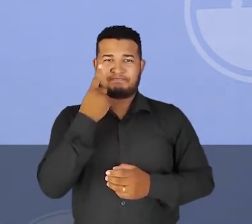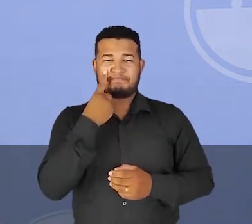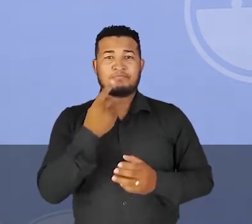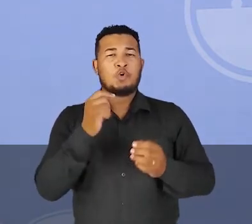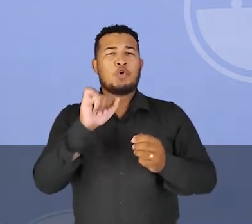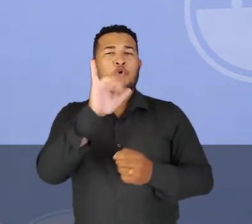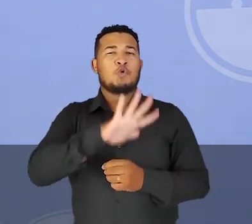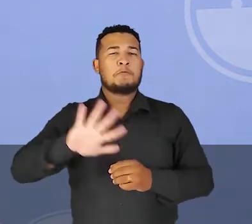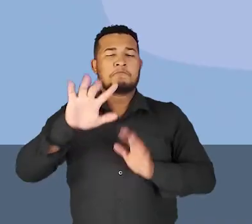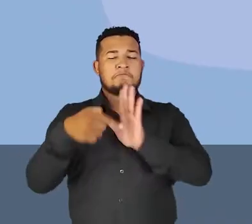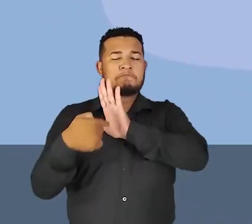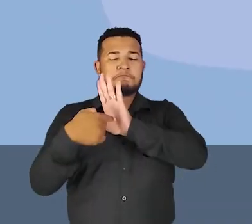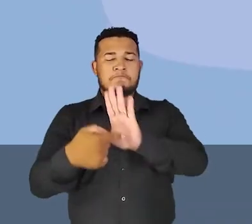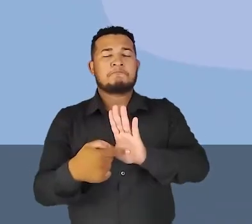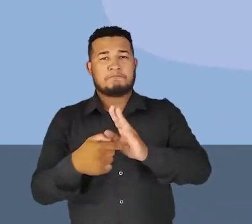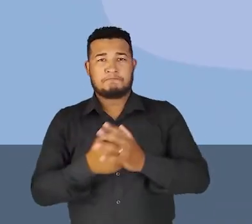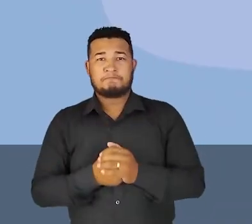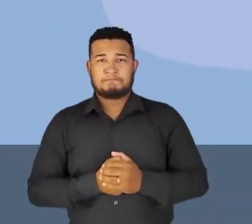uma ilustraçãozinha.